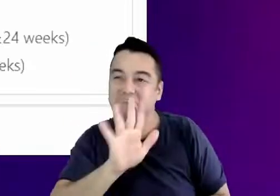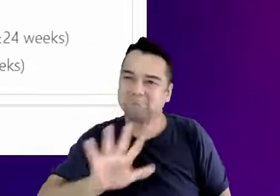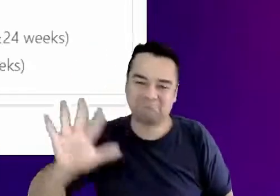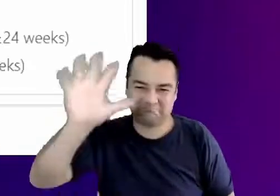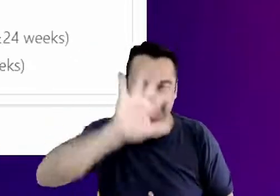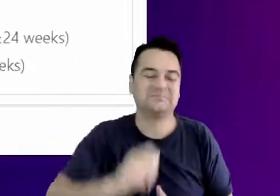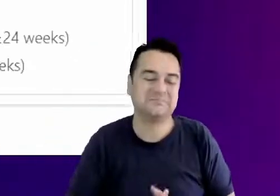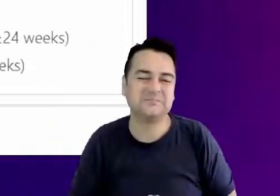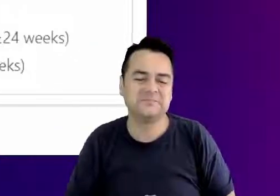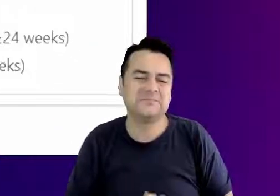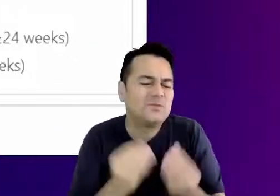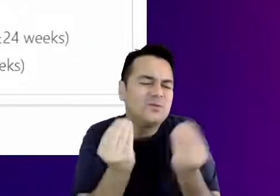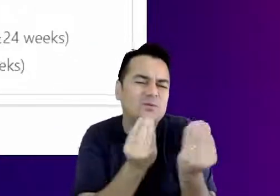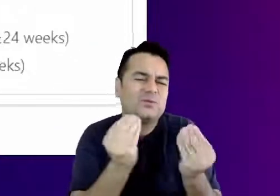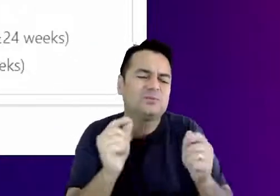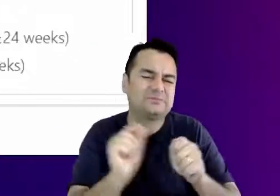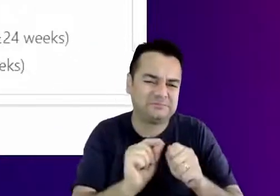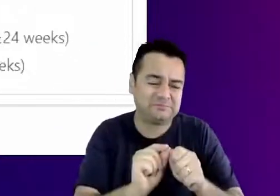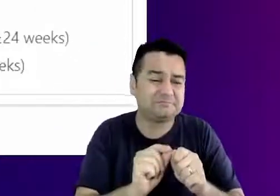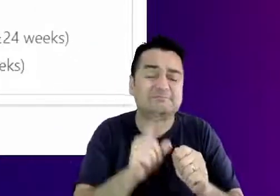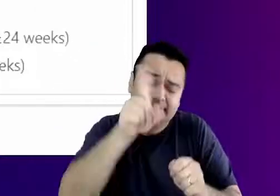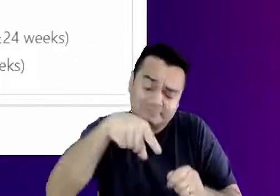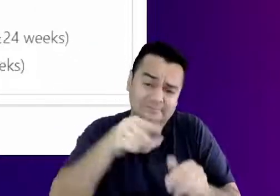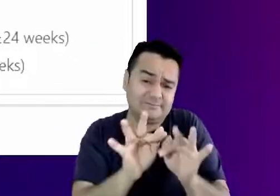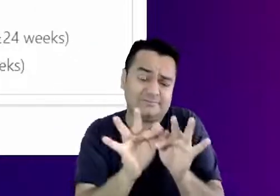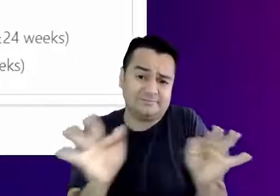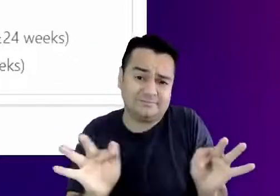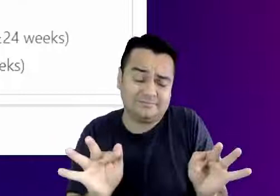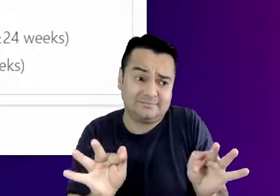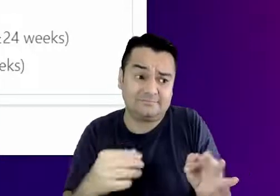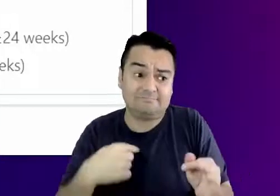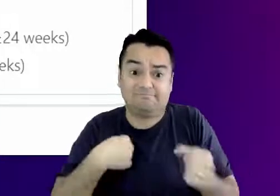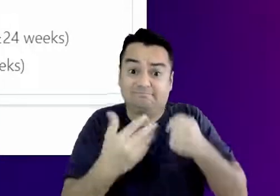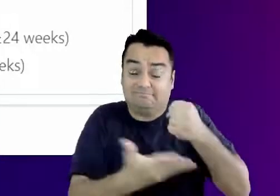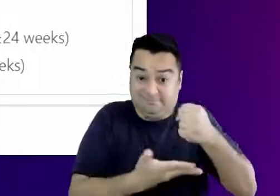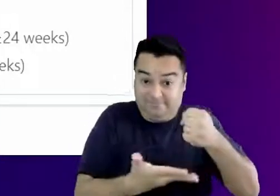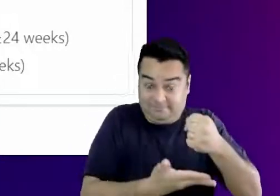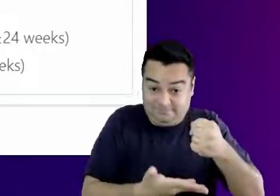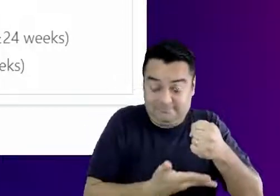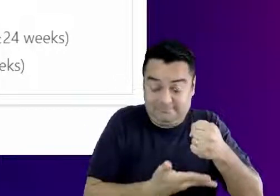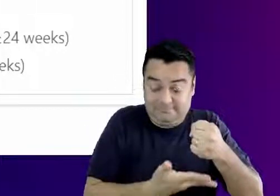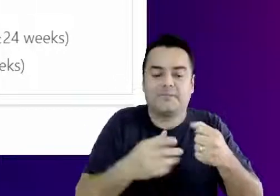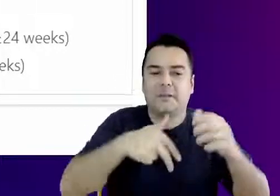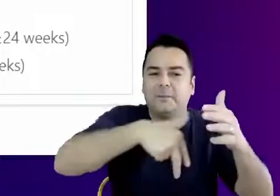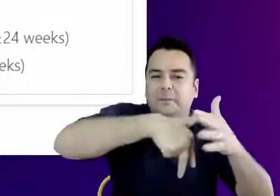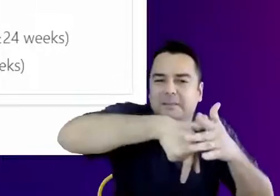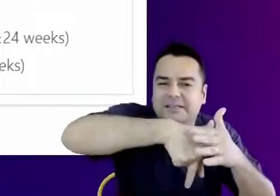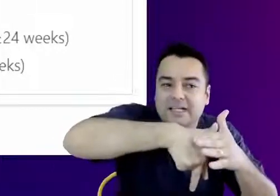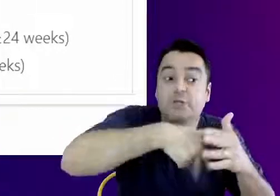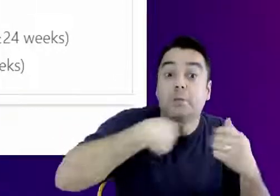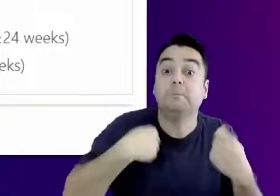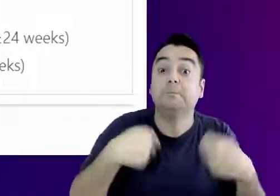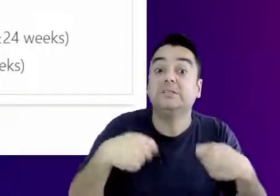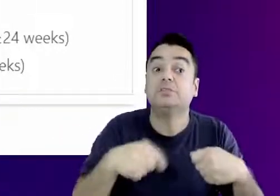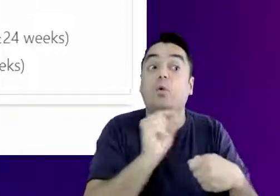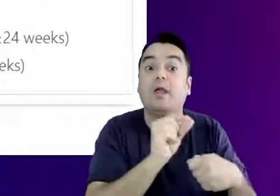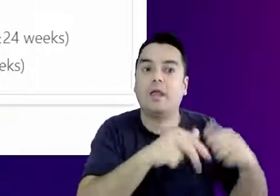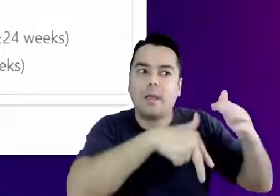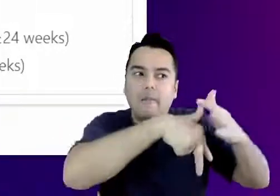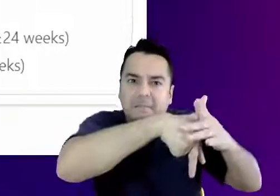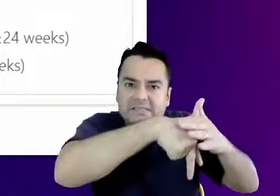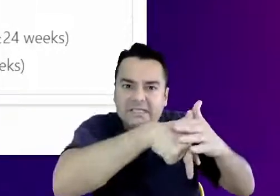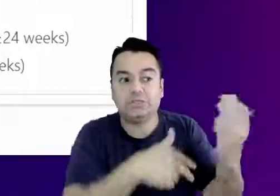isso? É relativamente simples. Basicamente, eu tenho que fazer para a paciente 13 perguntas da história dela e